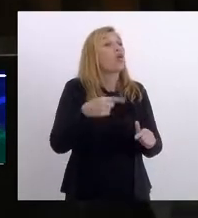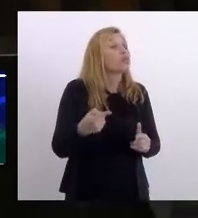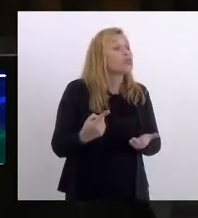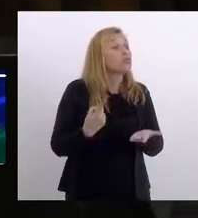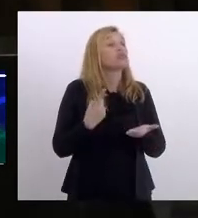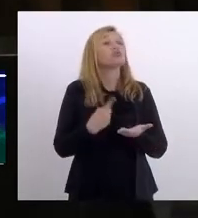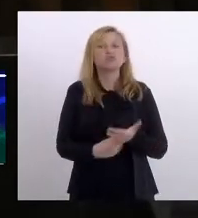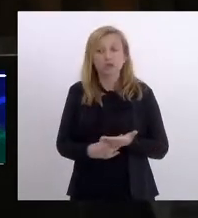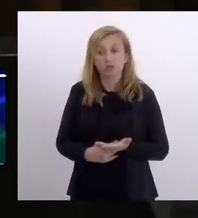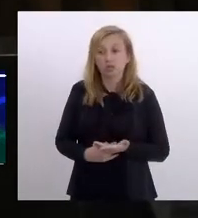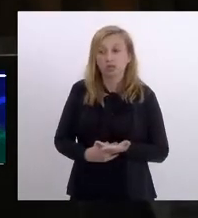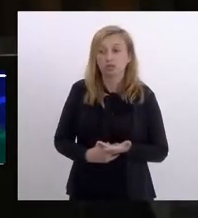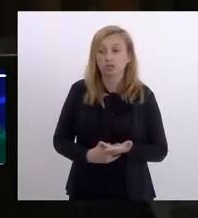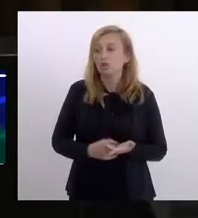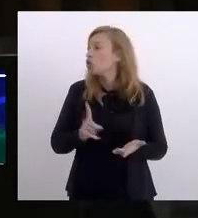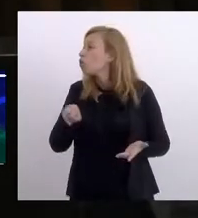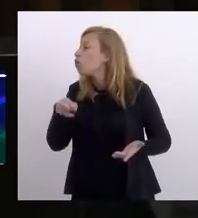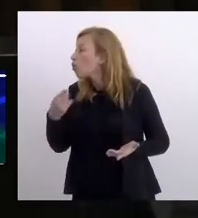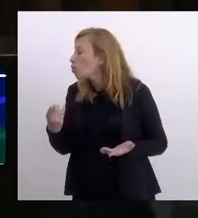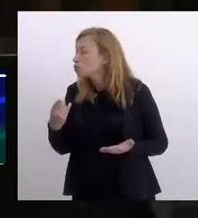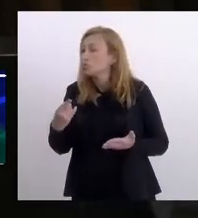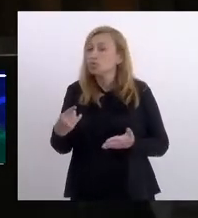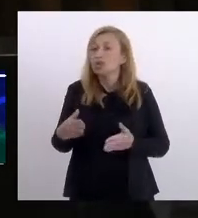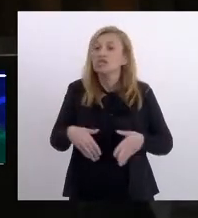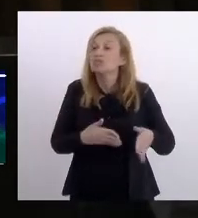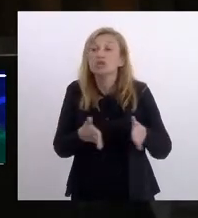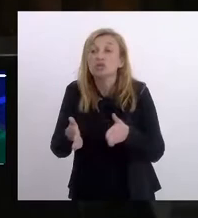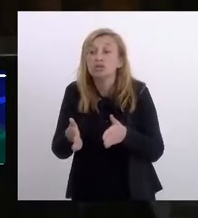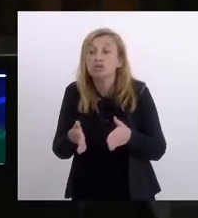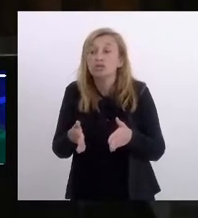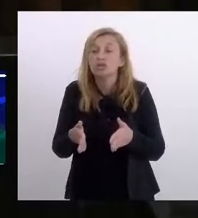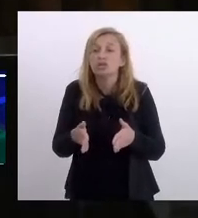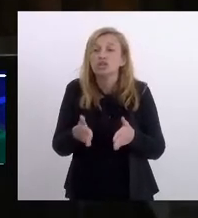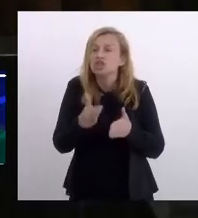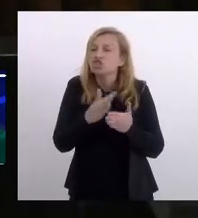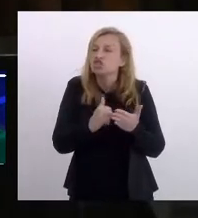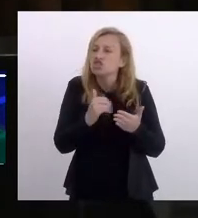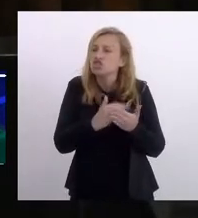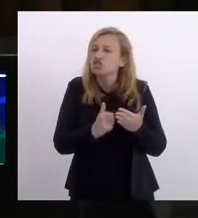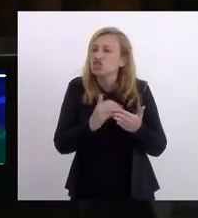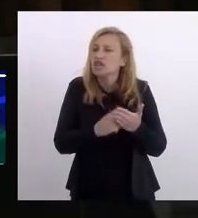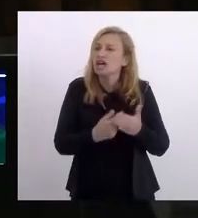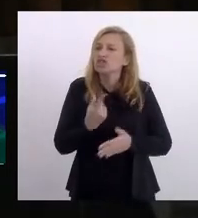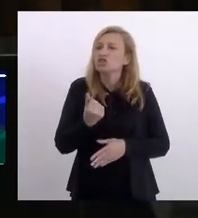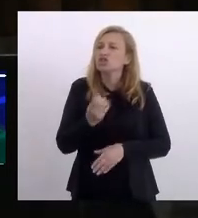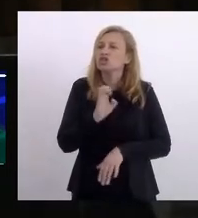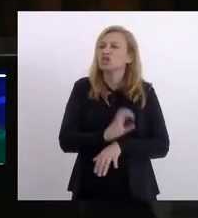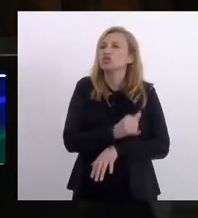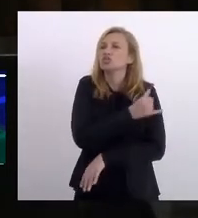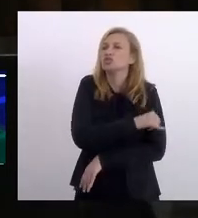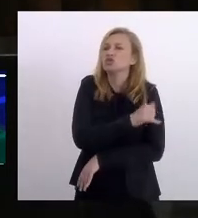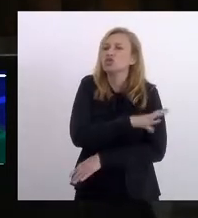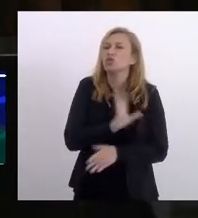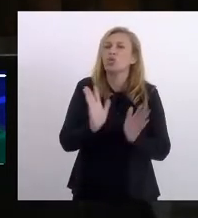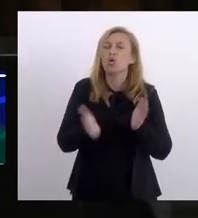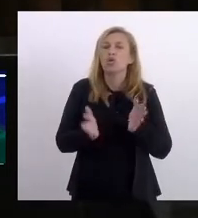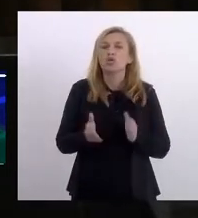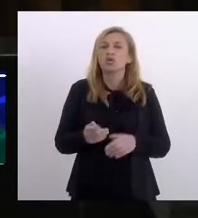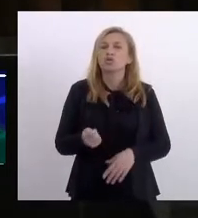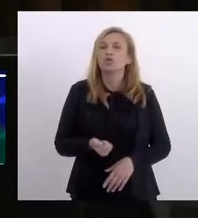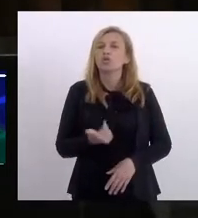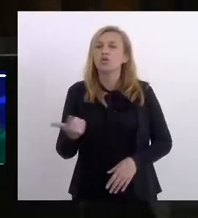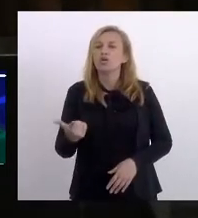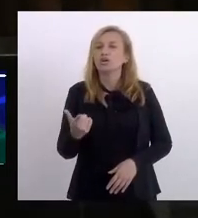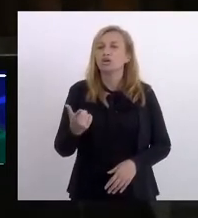compromisso, qual outro destino tira tanto dinheiro do Estado do Rio de Janeiro hoje quanto a